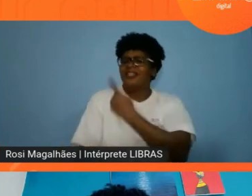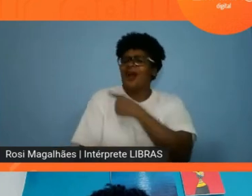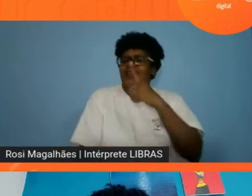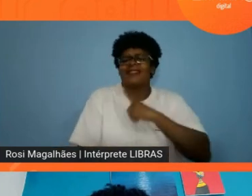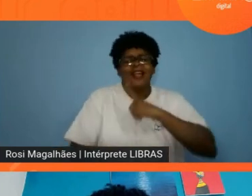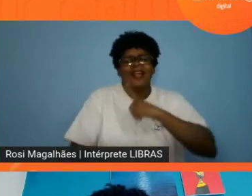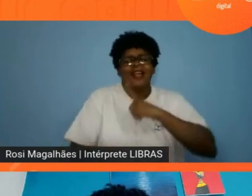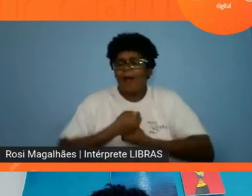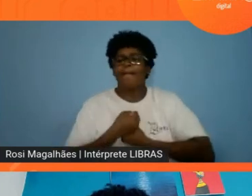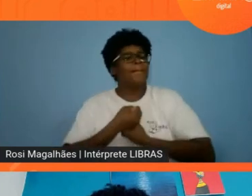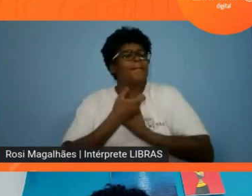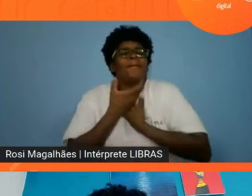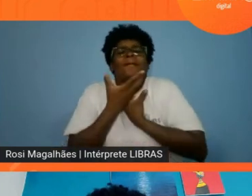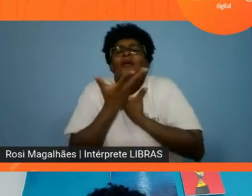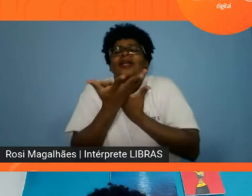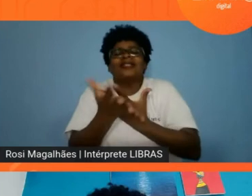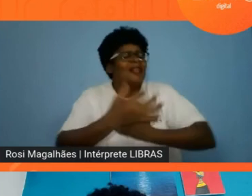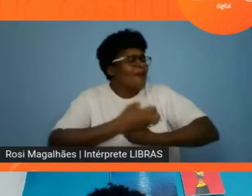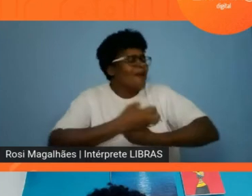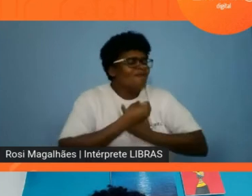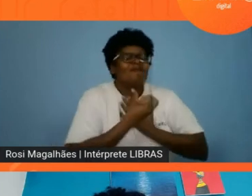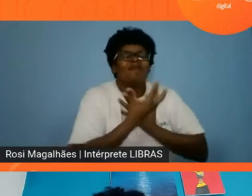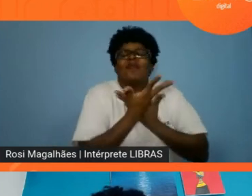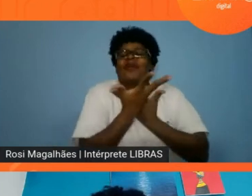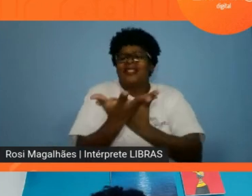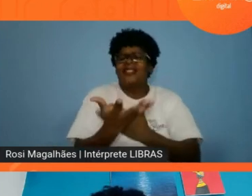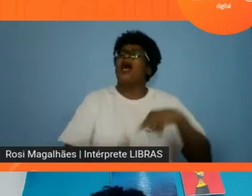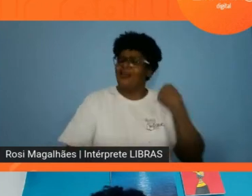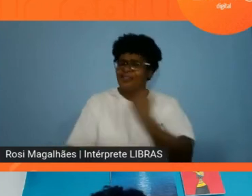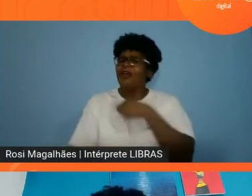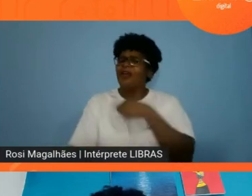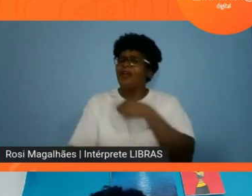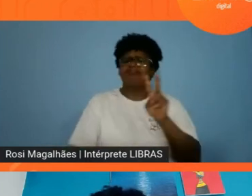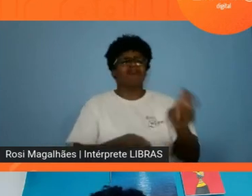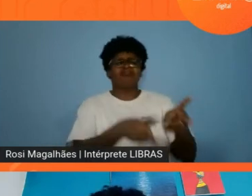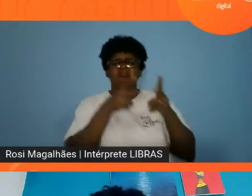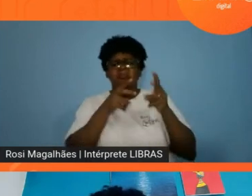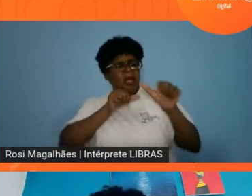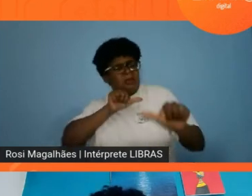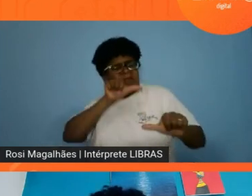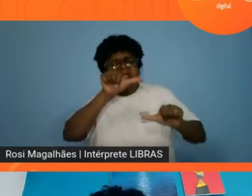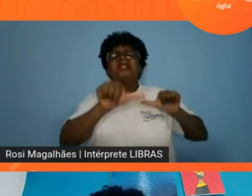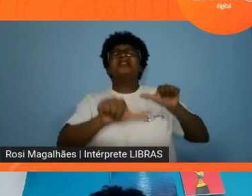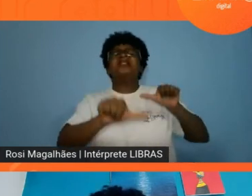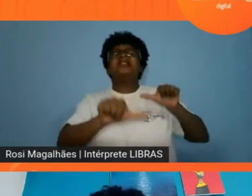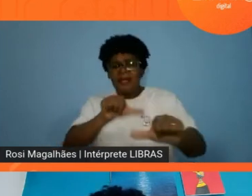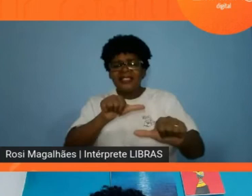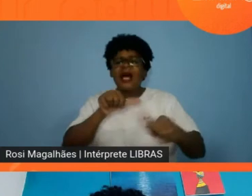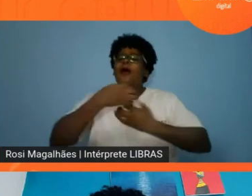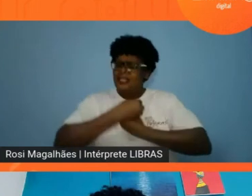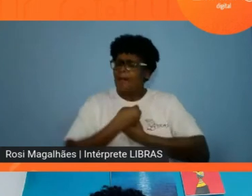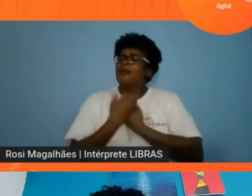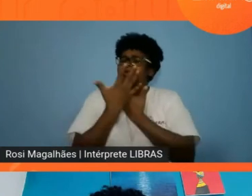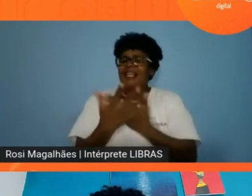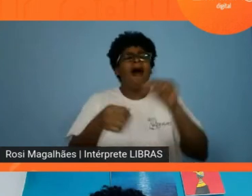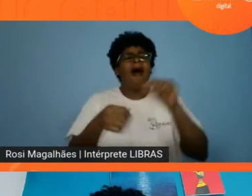poesia. E a gente vê essa transformação que a poesia fez e